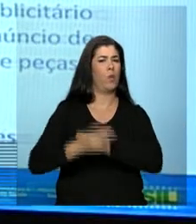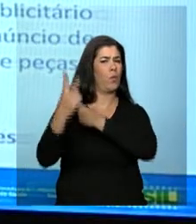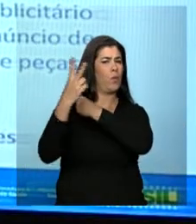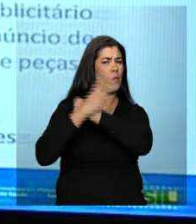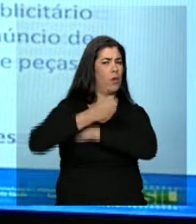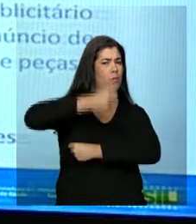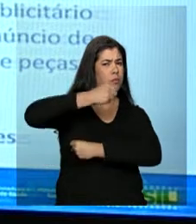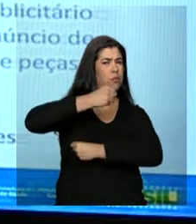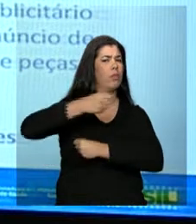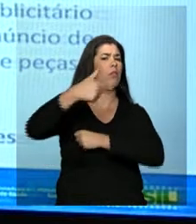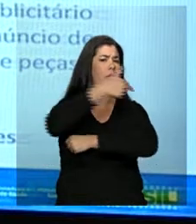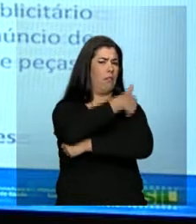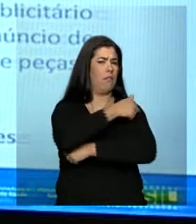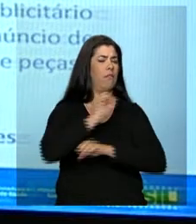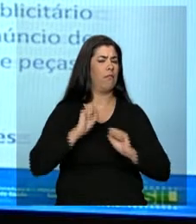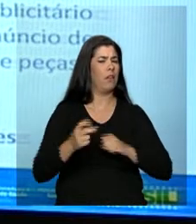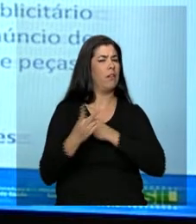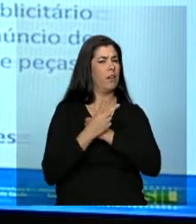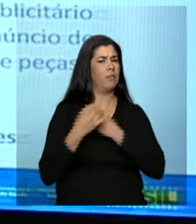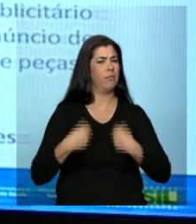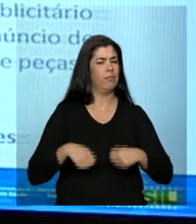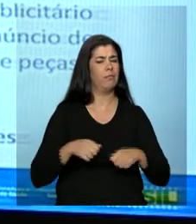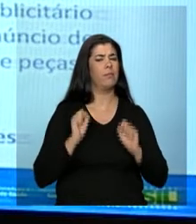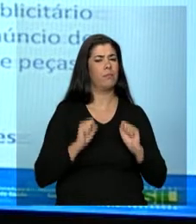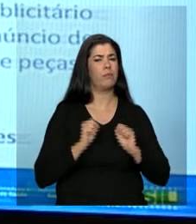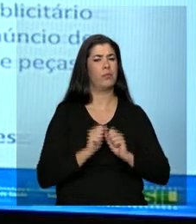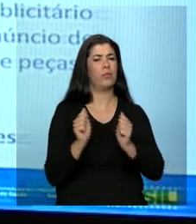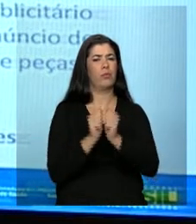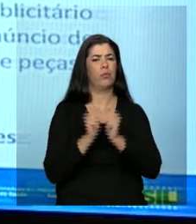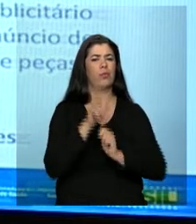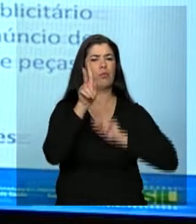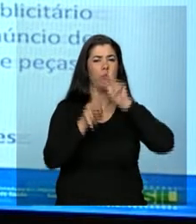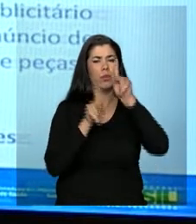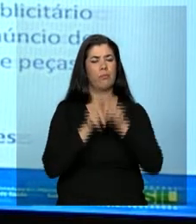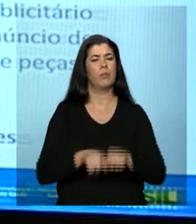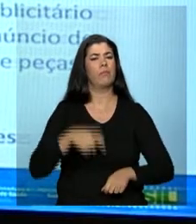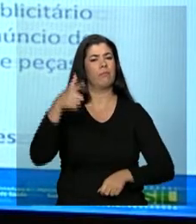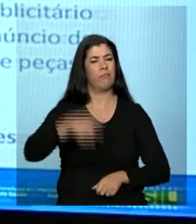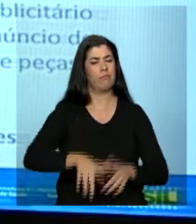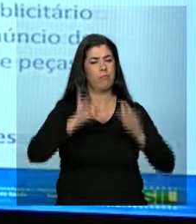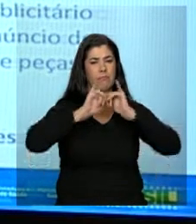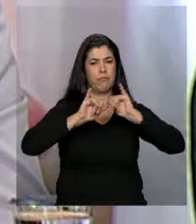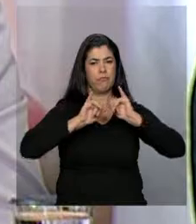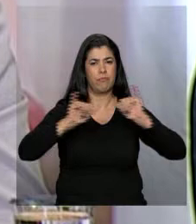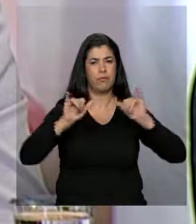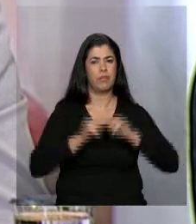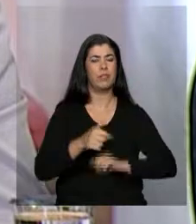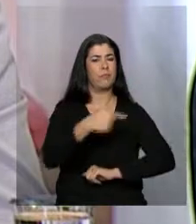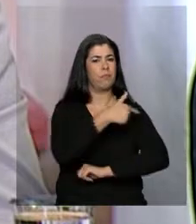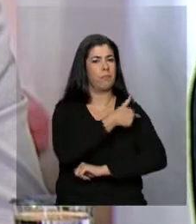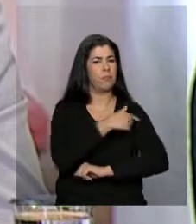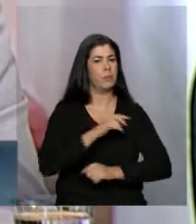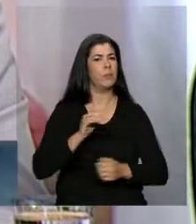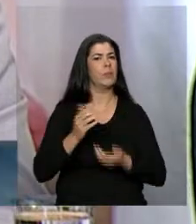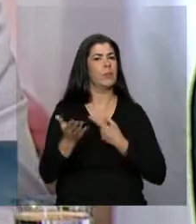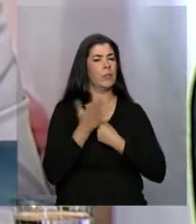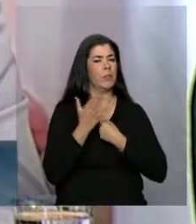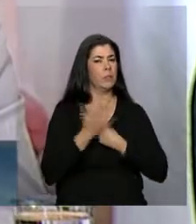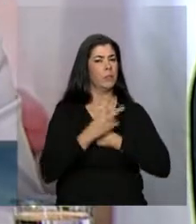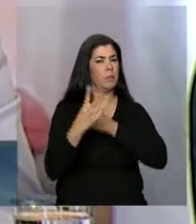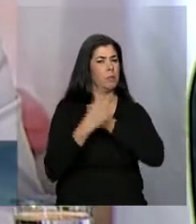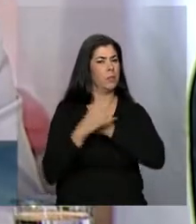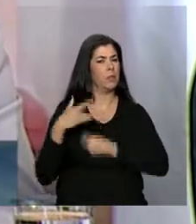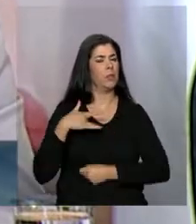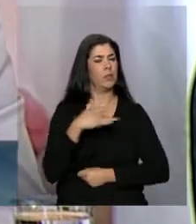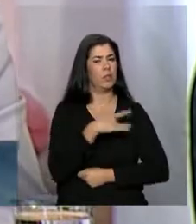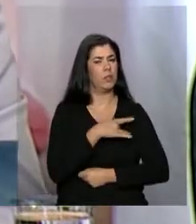vacinação, para que a gente possa cada vez mais reforçar junto à população que a vacina é um grande instrumento de proteção à saúde